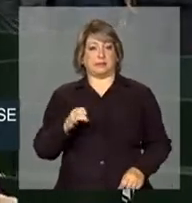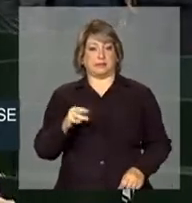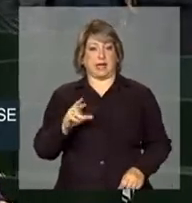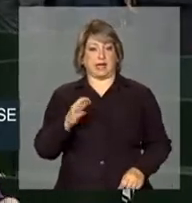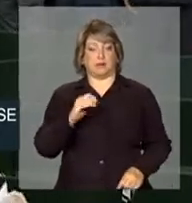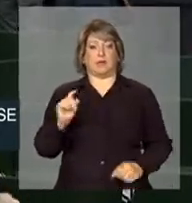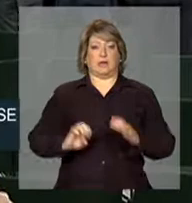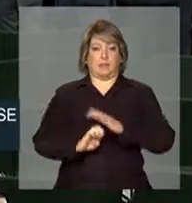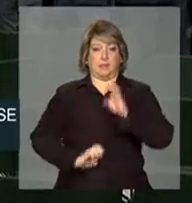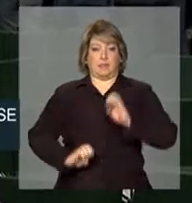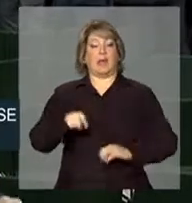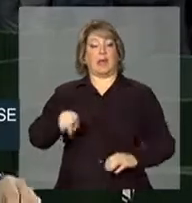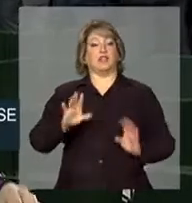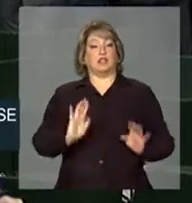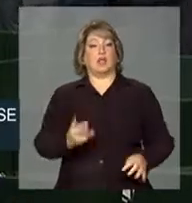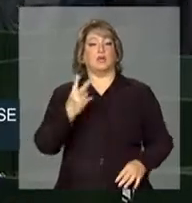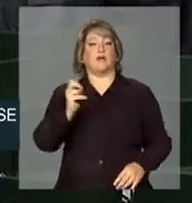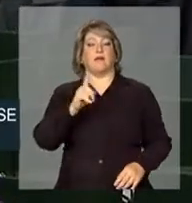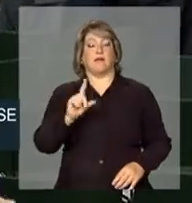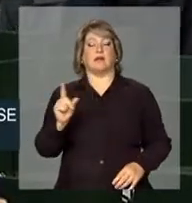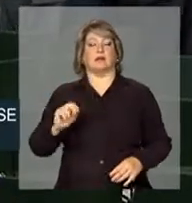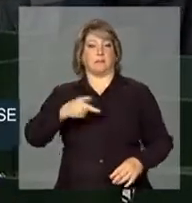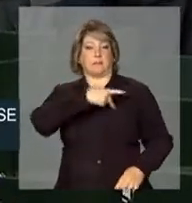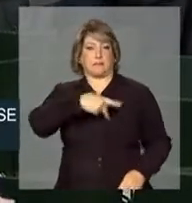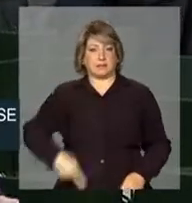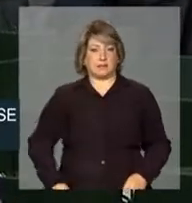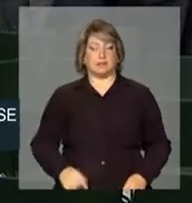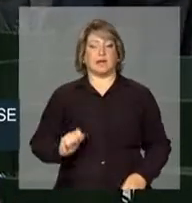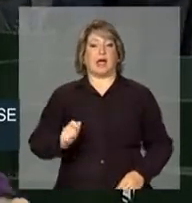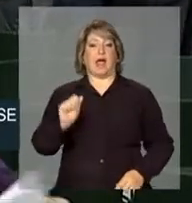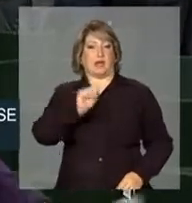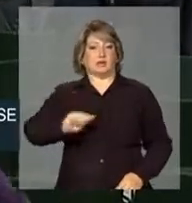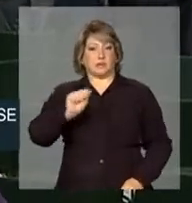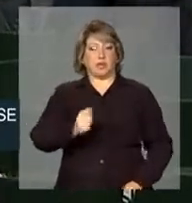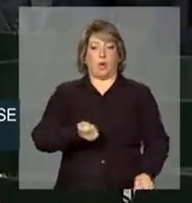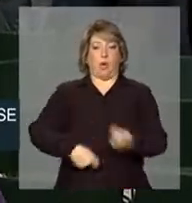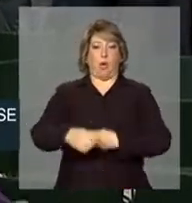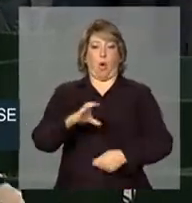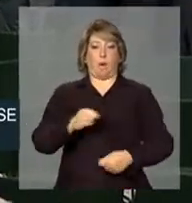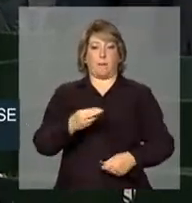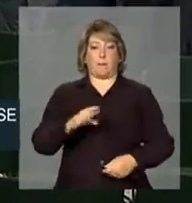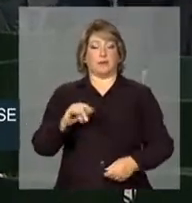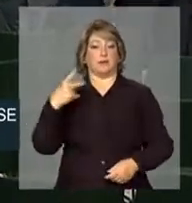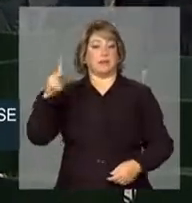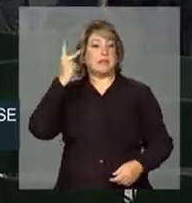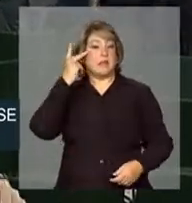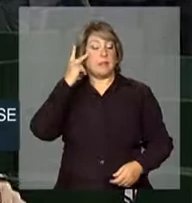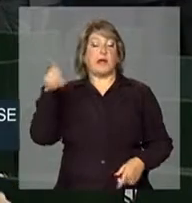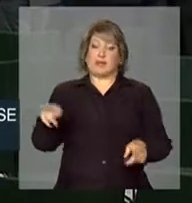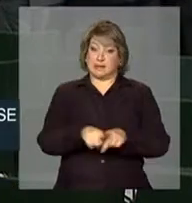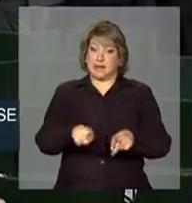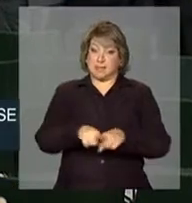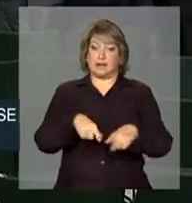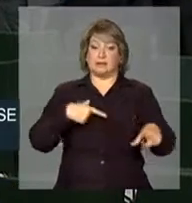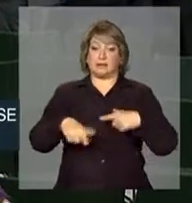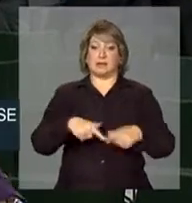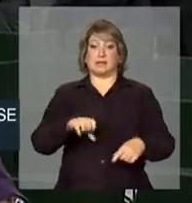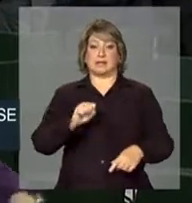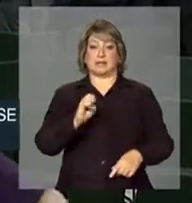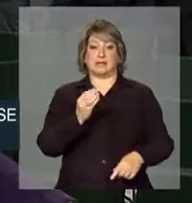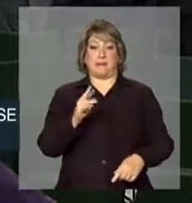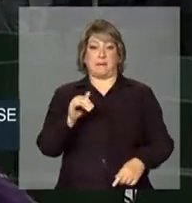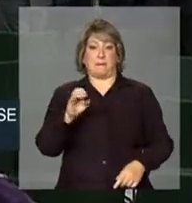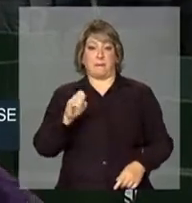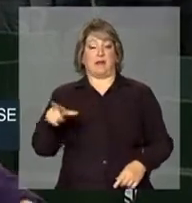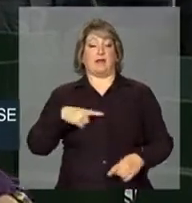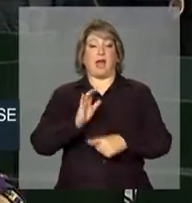vezes presidente da Associação Comercial de São Paulo. Ele também é ex-presidente do Conselho do SEBRAE, o Serviço Brasileiro de